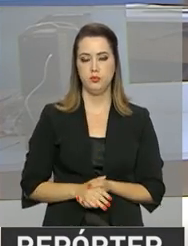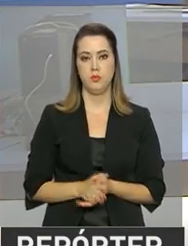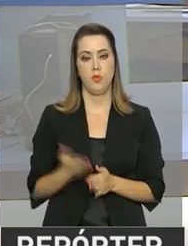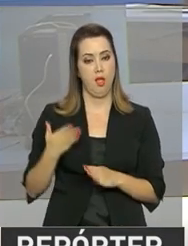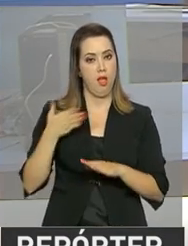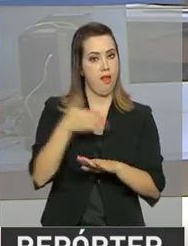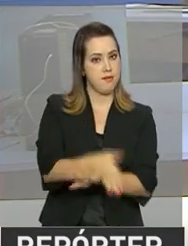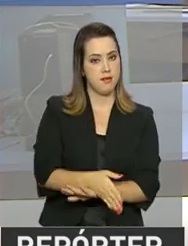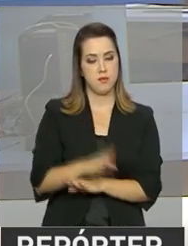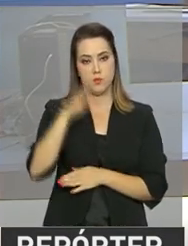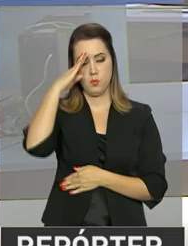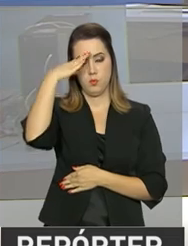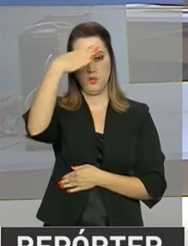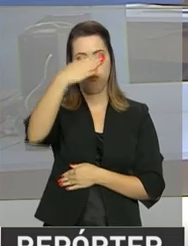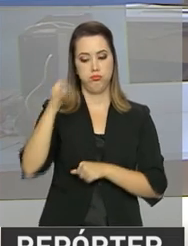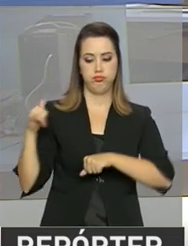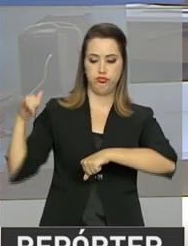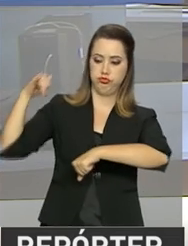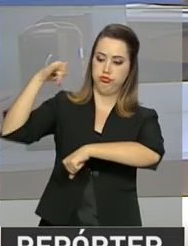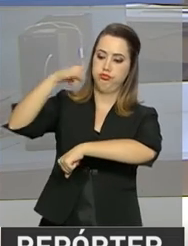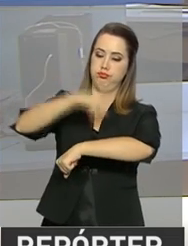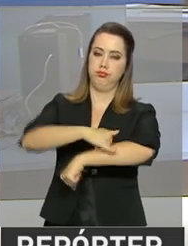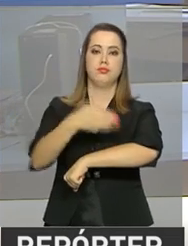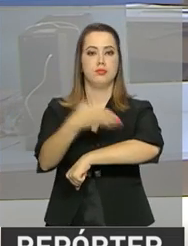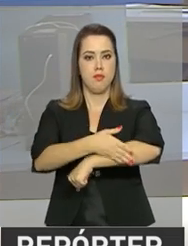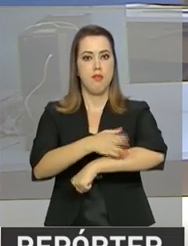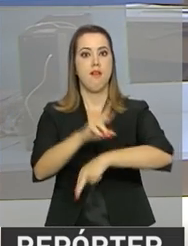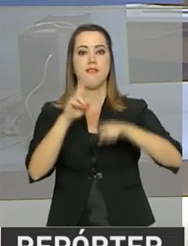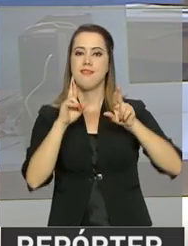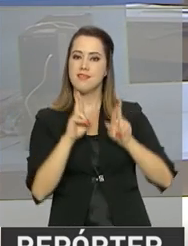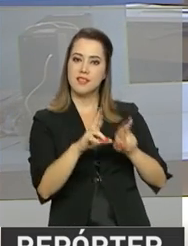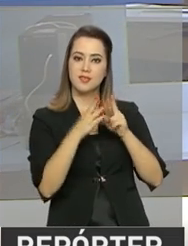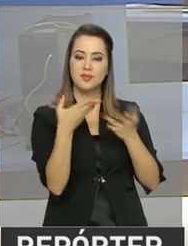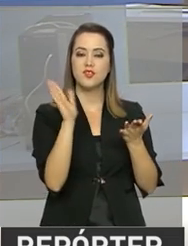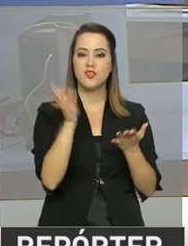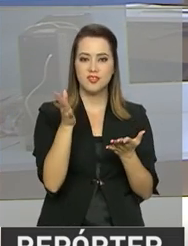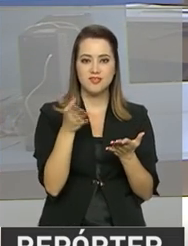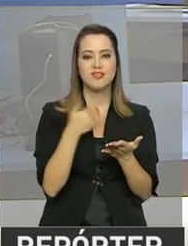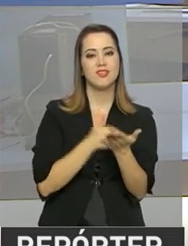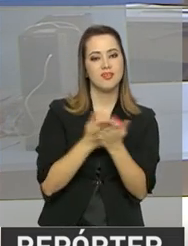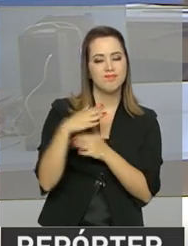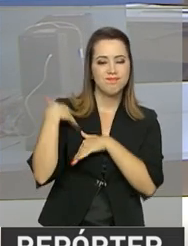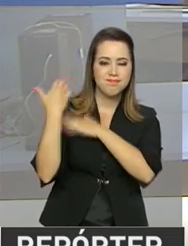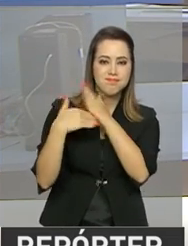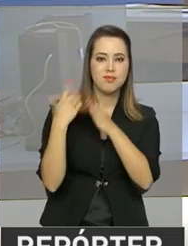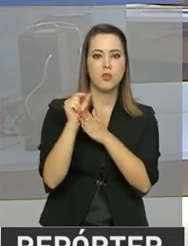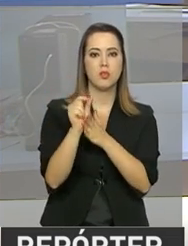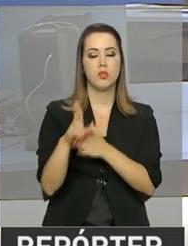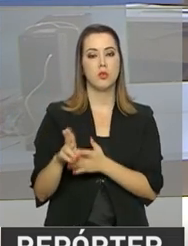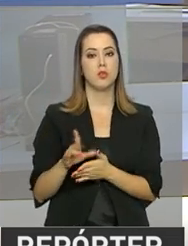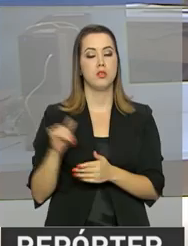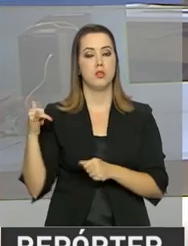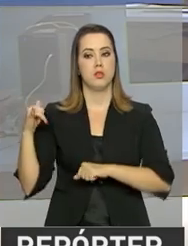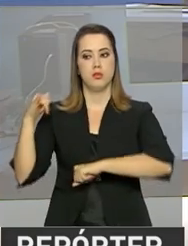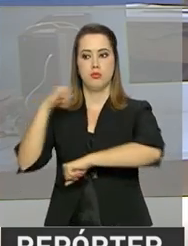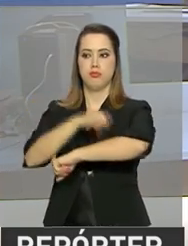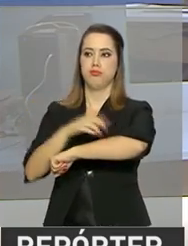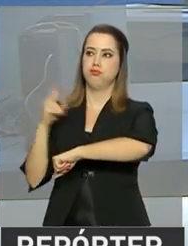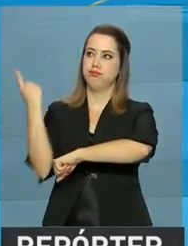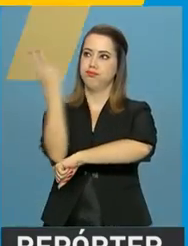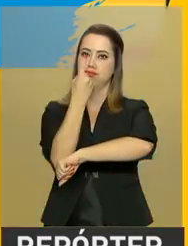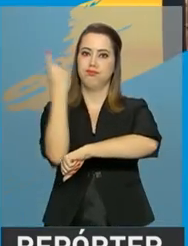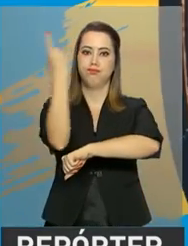7 de setembro em Brasília é uma das mais esperadas. Como já é tradição, o ponto alto da apresentação da FAB é a Esquadrilha da